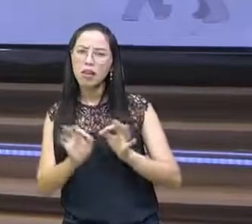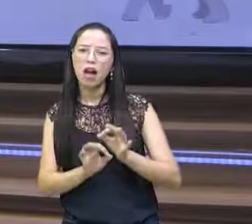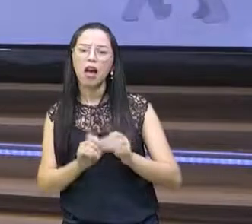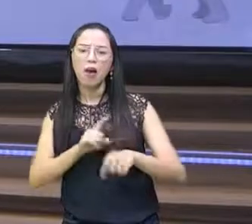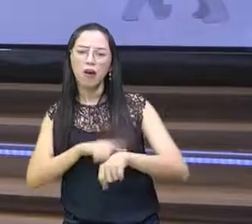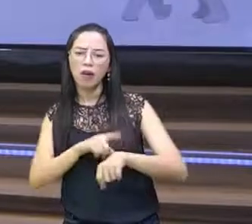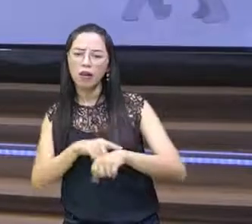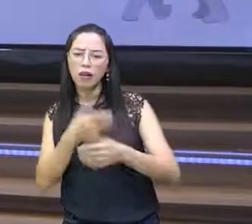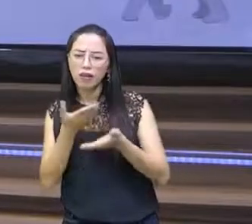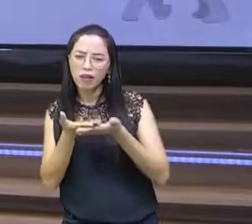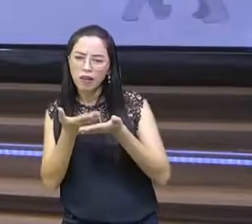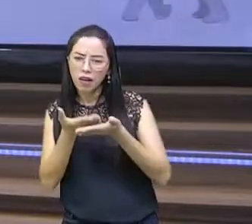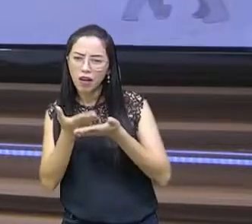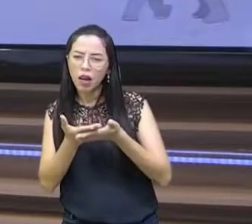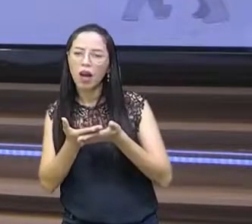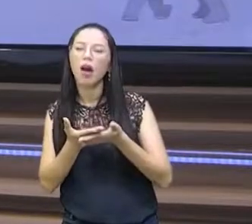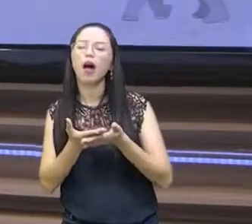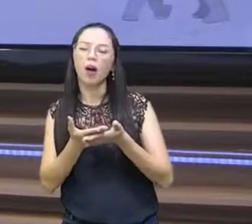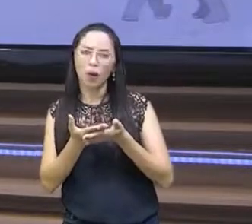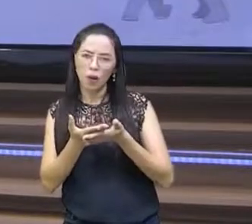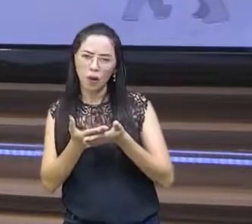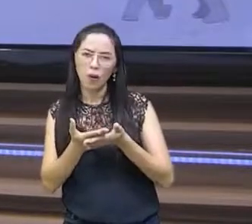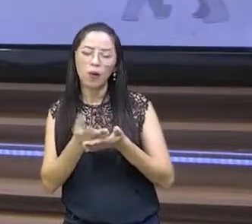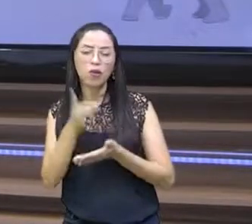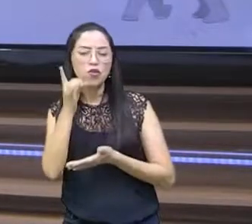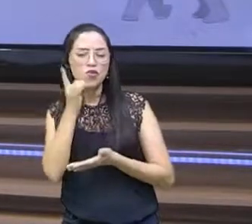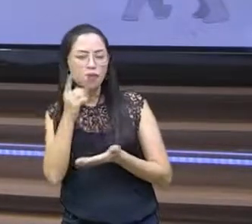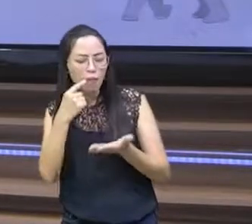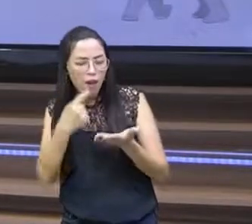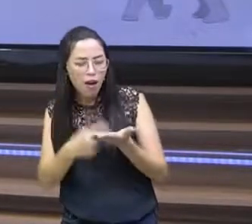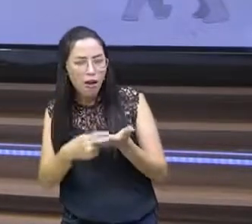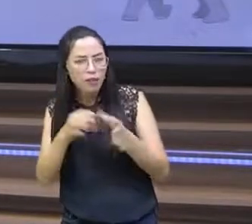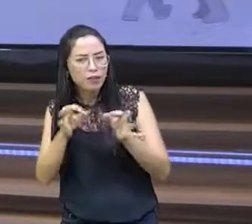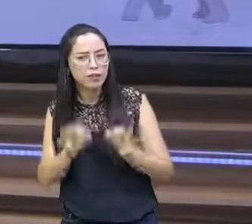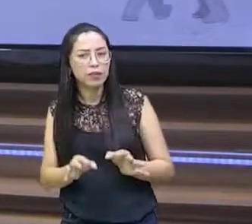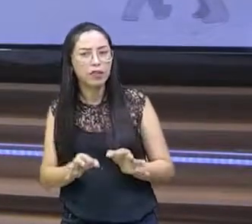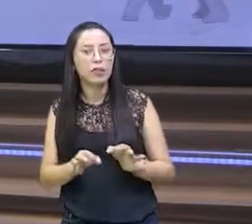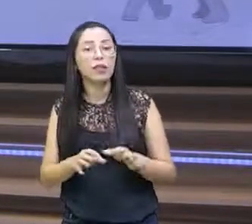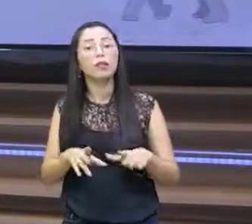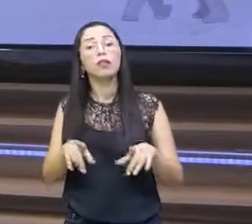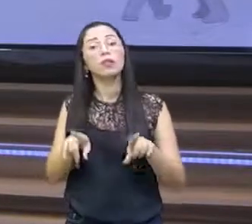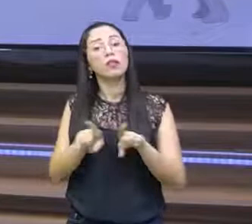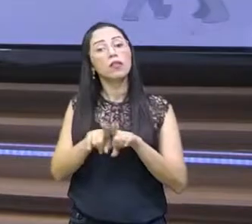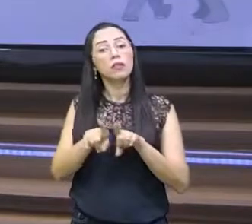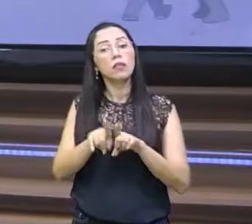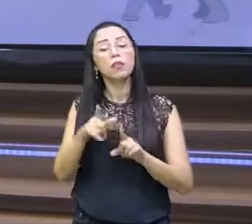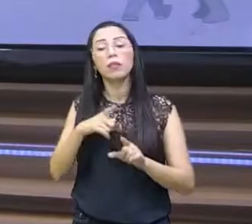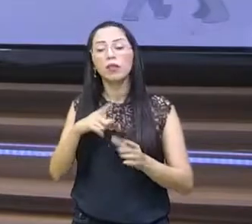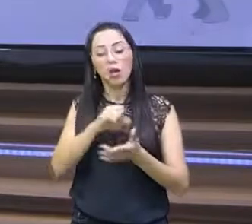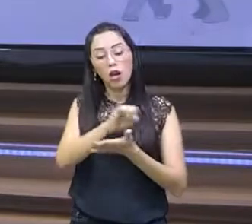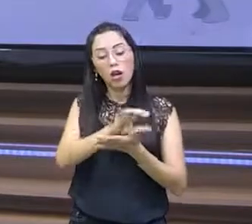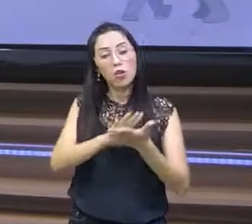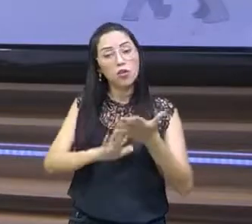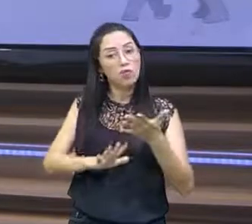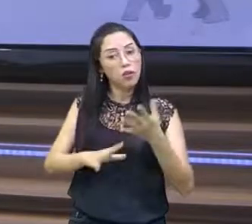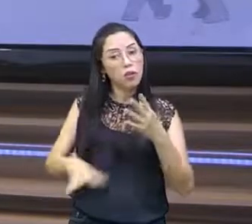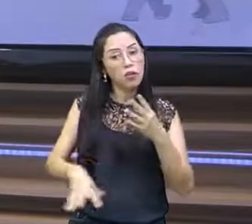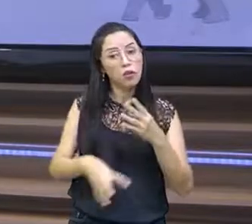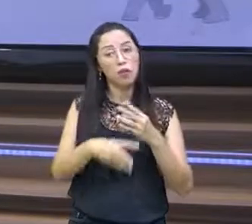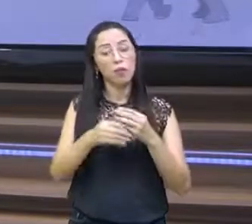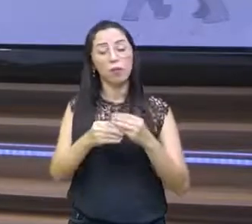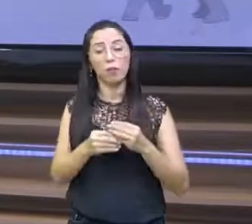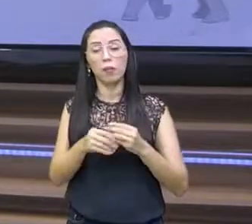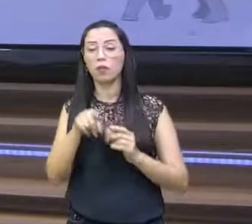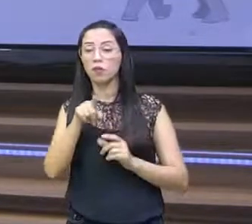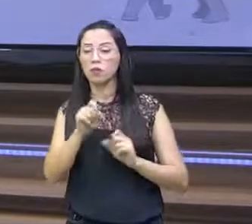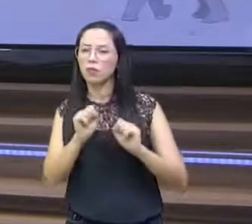preparados no dia marcado, tudo certinho. Então, nós também temos os exercícios complementares que vocês podem